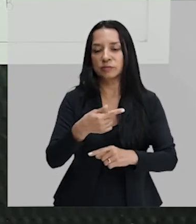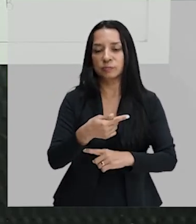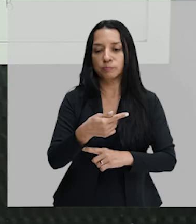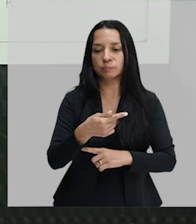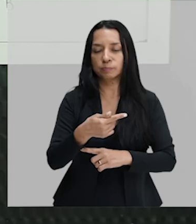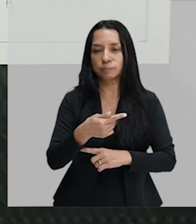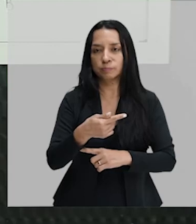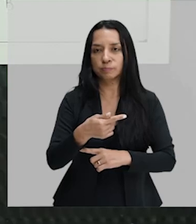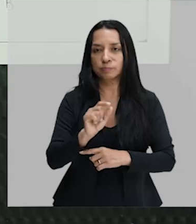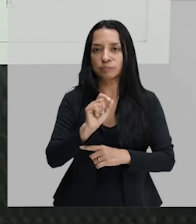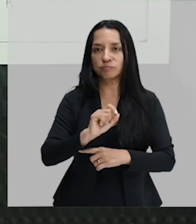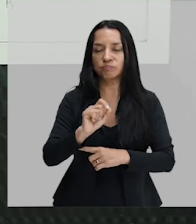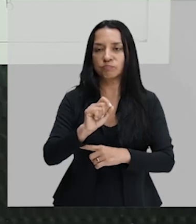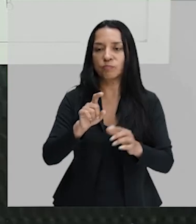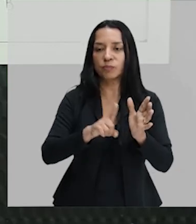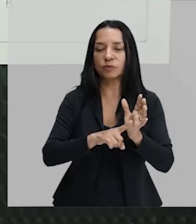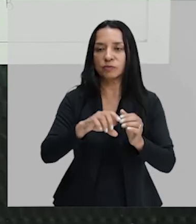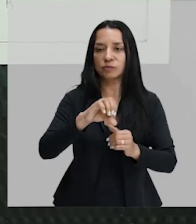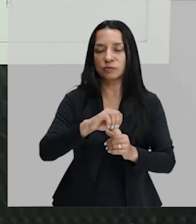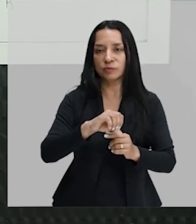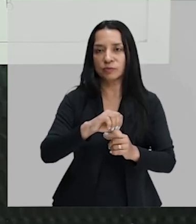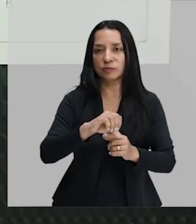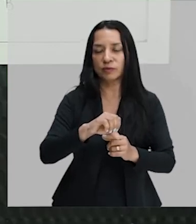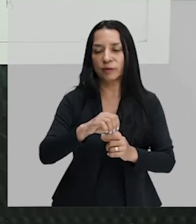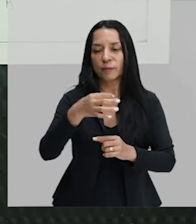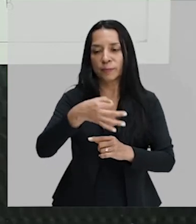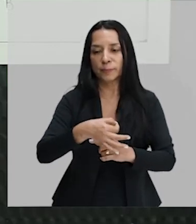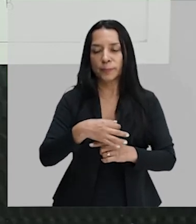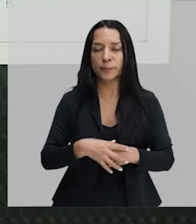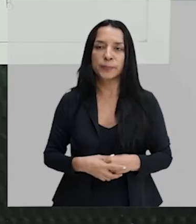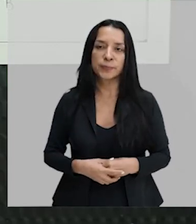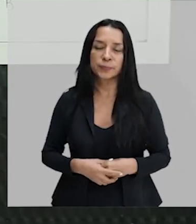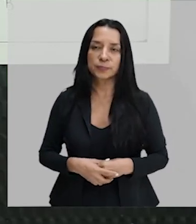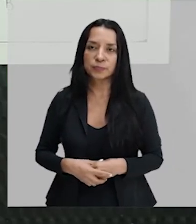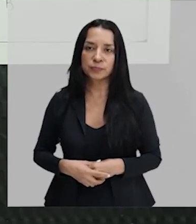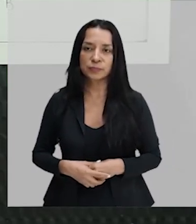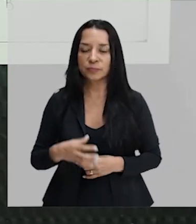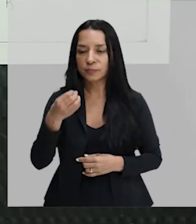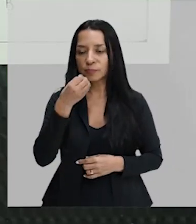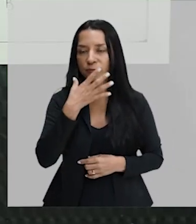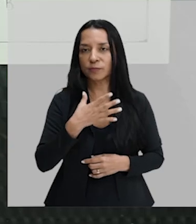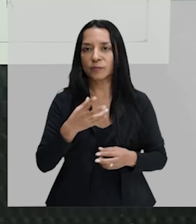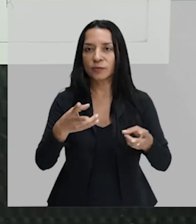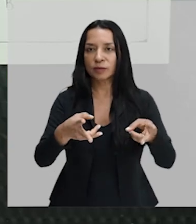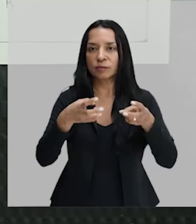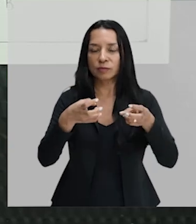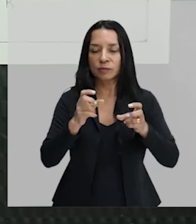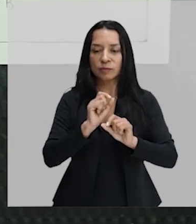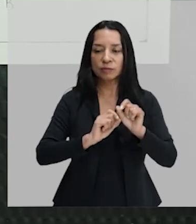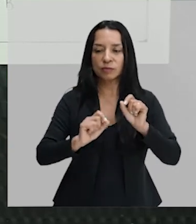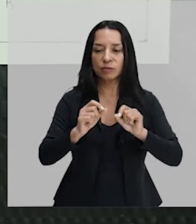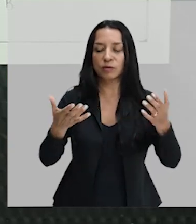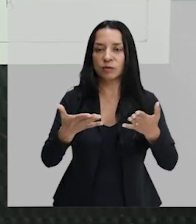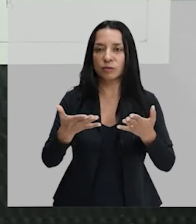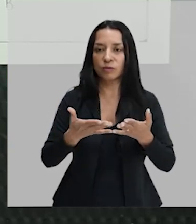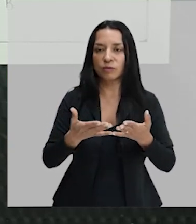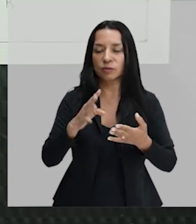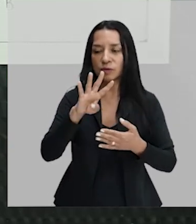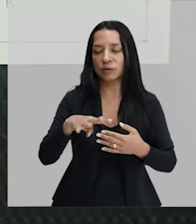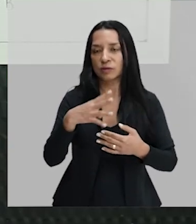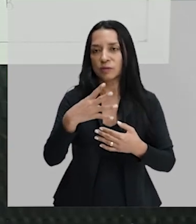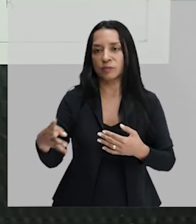Ah, professor, mas como está pedindo? Aqui, perceba que não é o B mais a transposta de B.